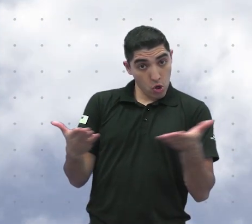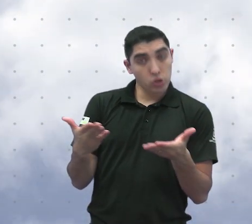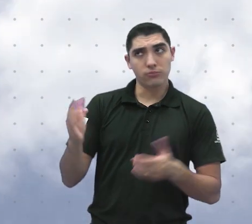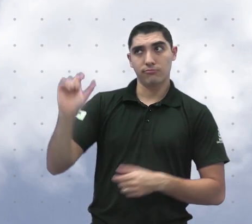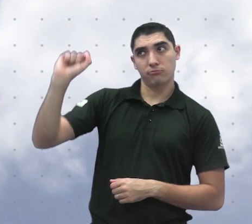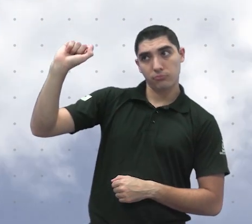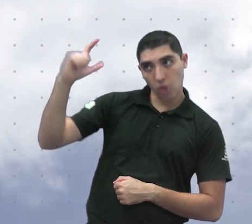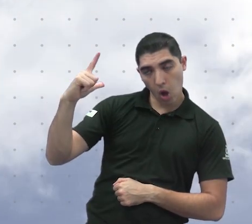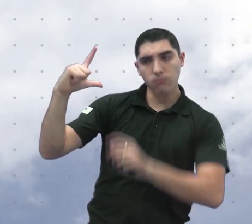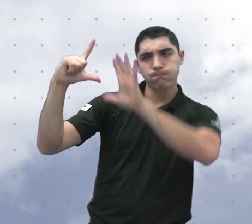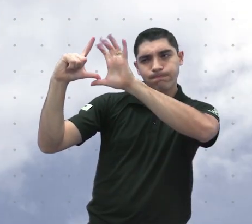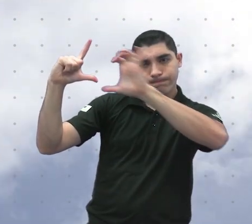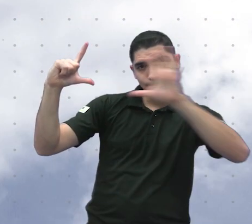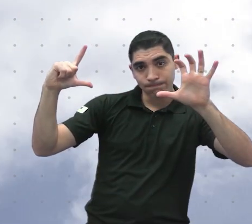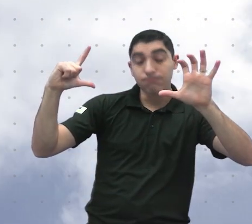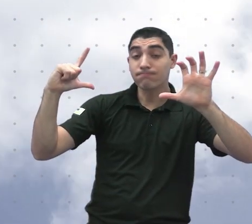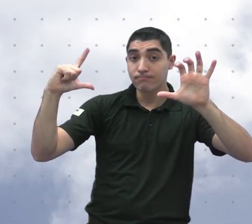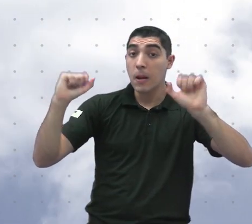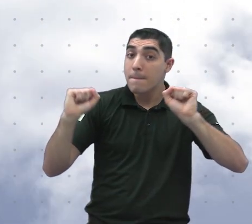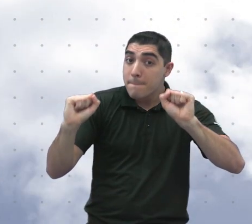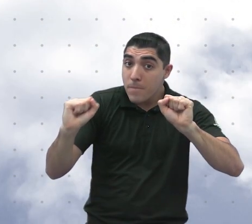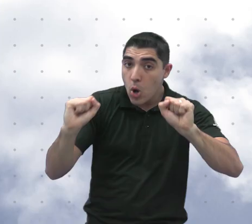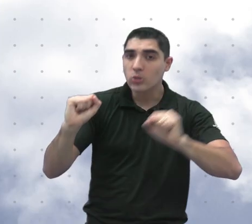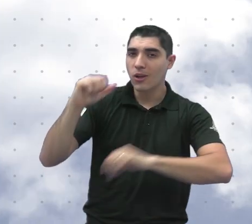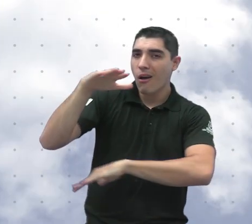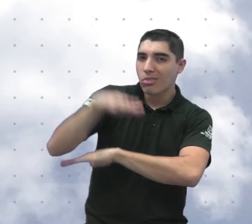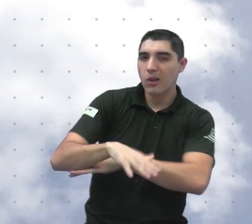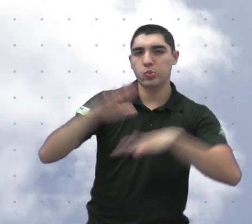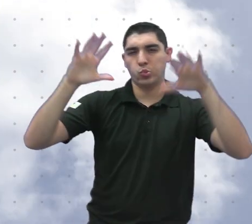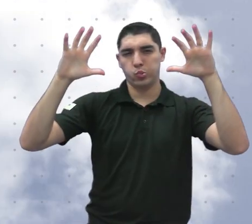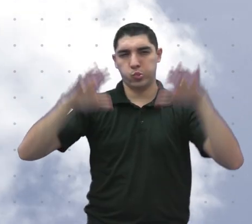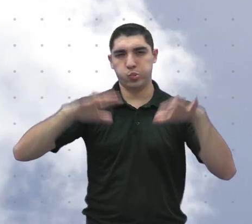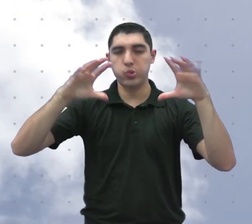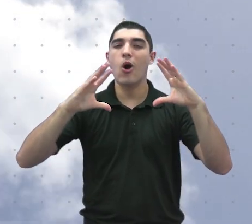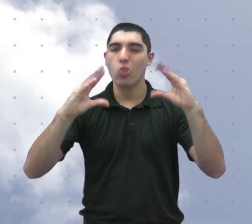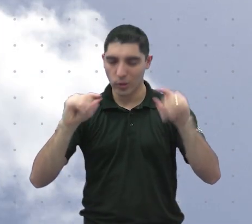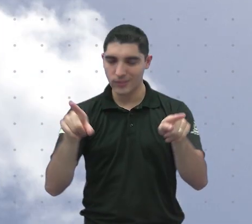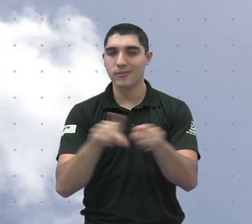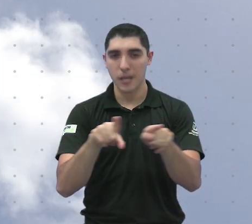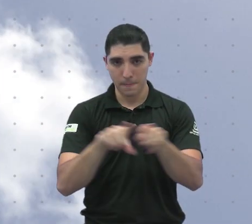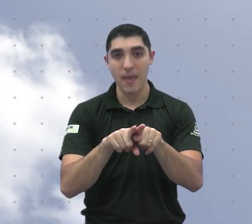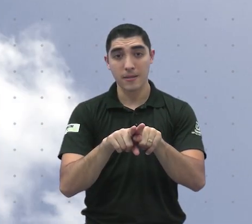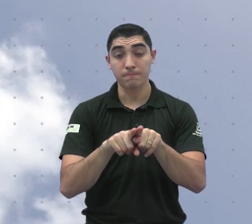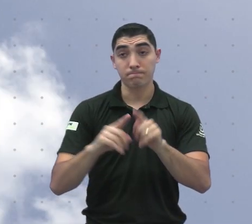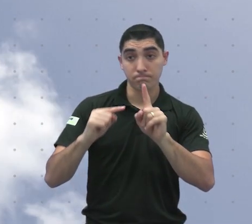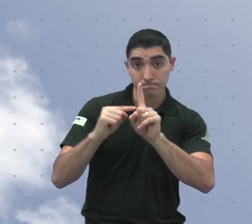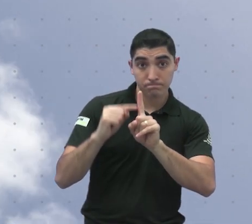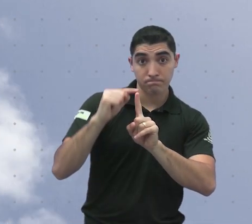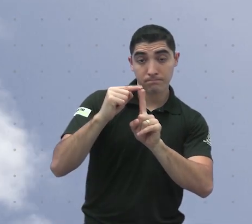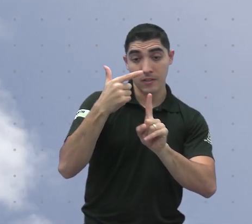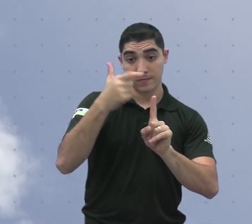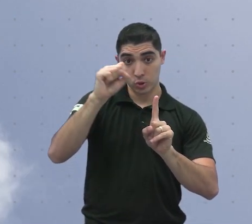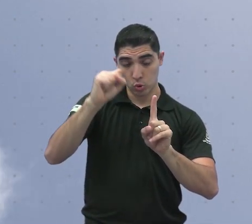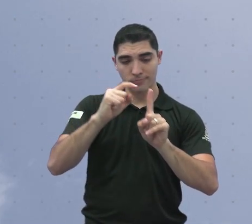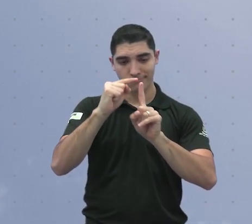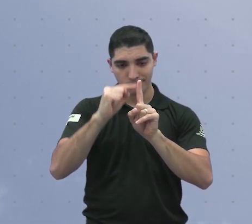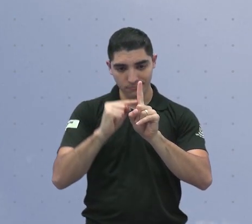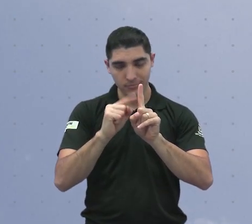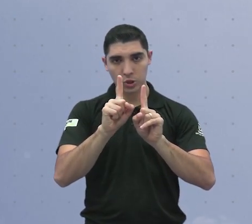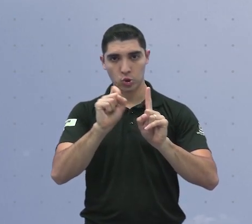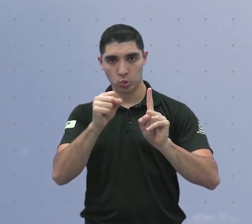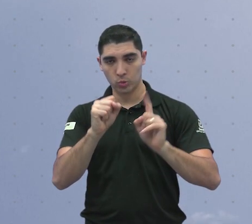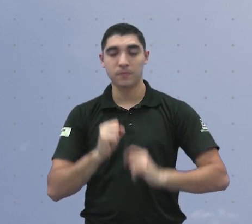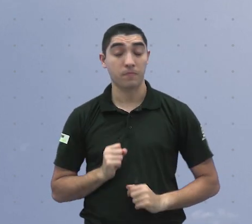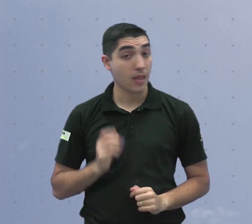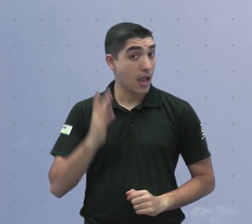O dia de hoje será de sol entre nuvens, pancadas de chuva durante a tarde e a noite. Temperatura máxima de 28 graus e